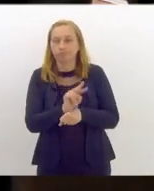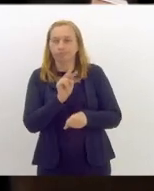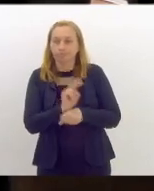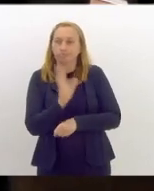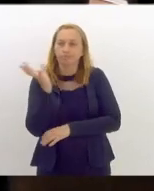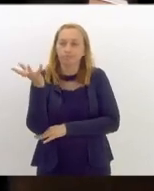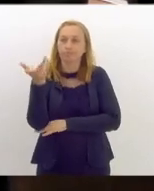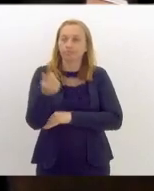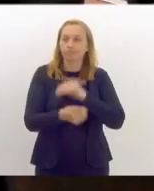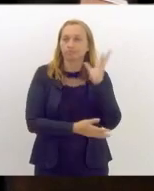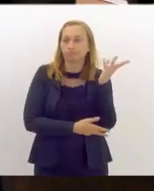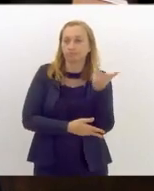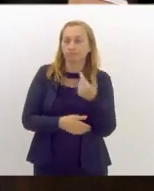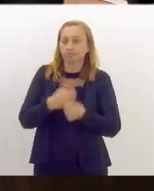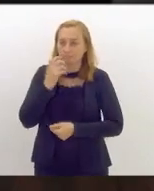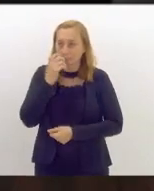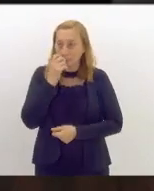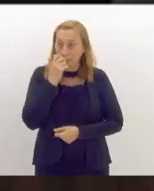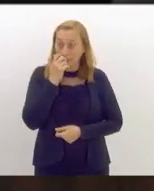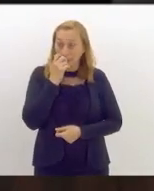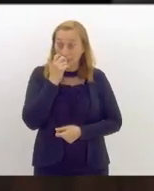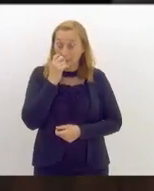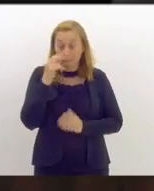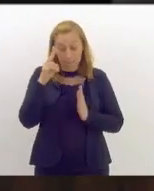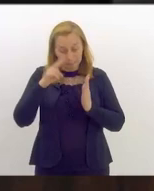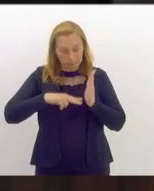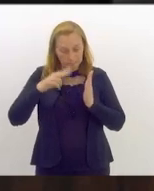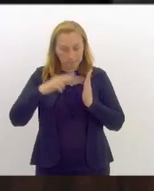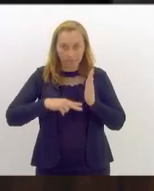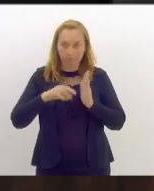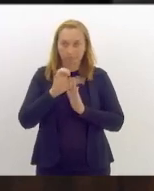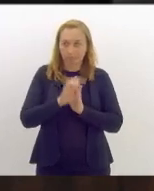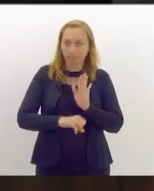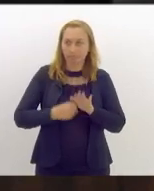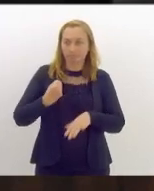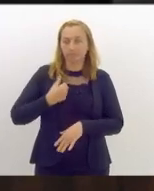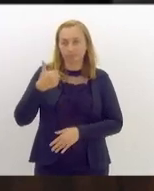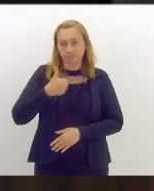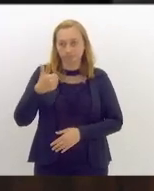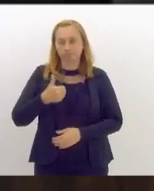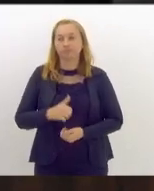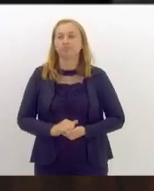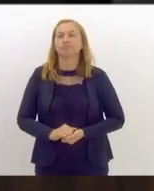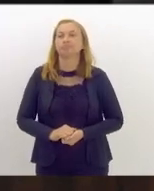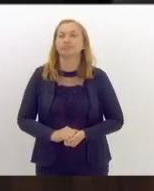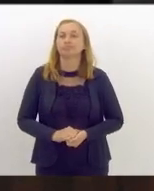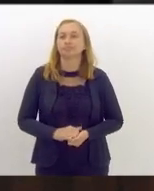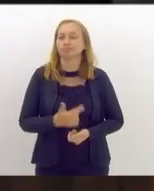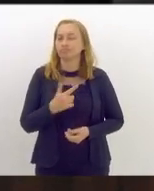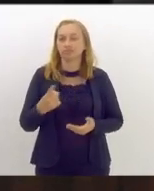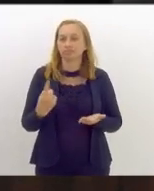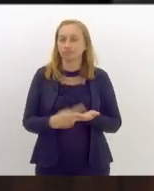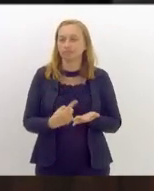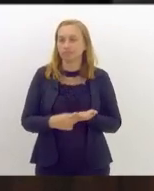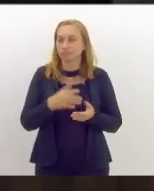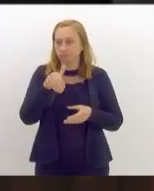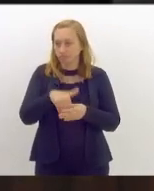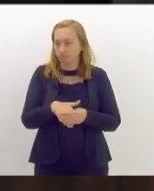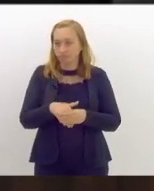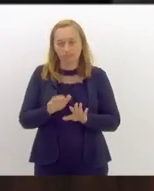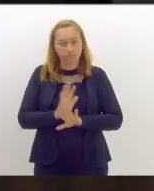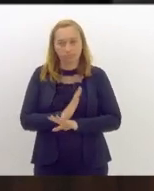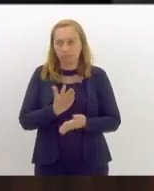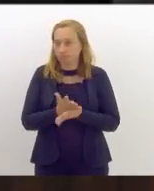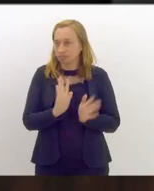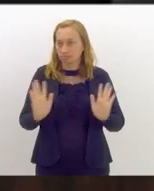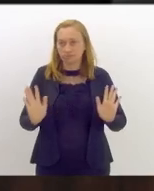Ambiental eu vou eu vou eu vou ler a emenda modificativa número um e não tendo a conta nós vamos para o voto e vai